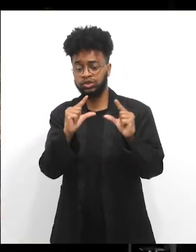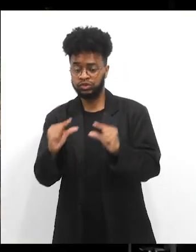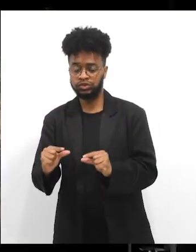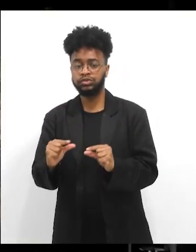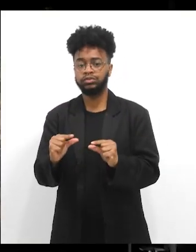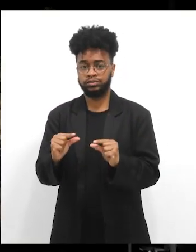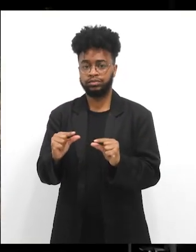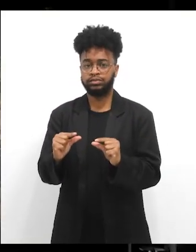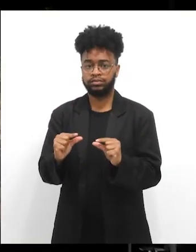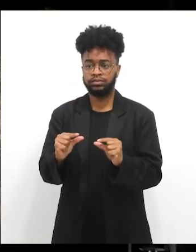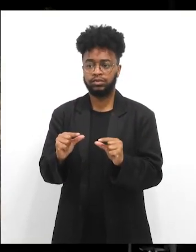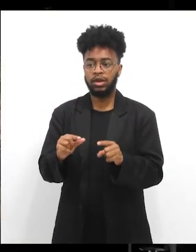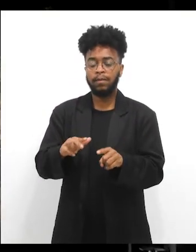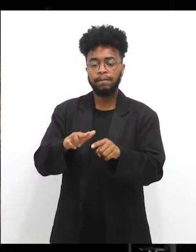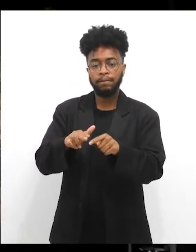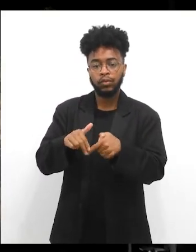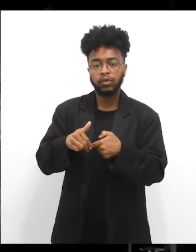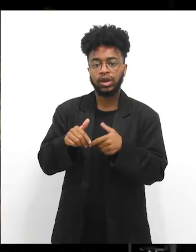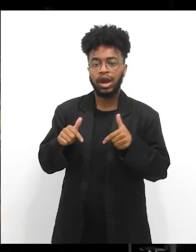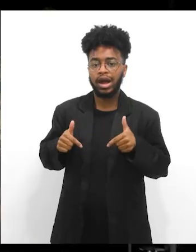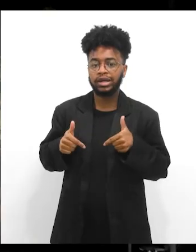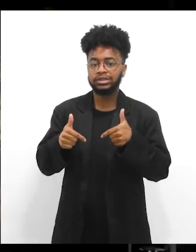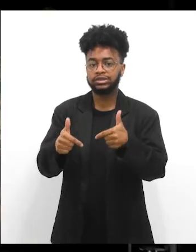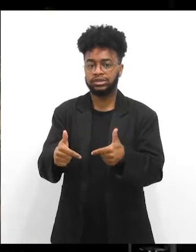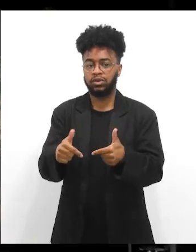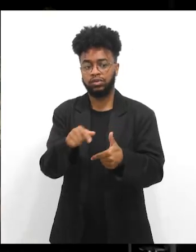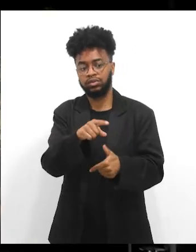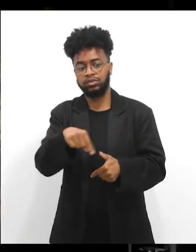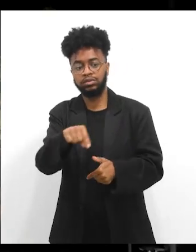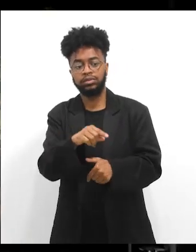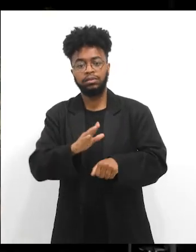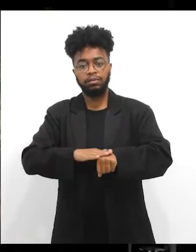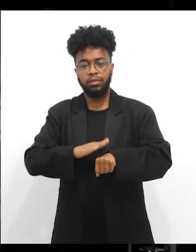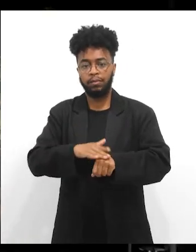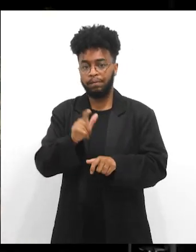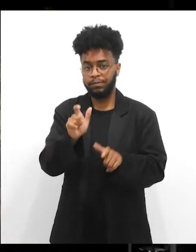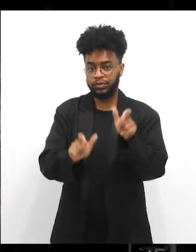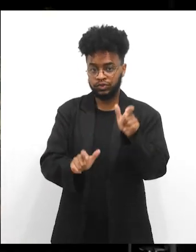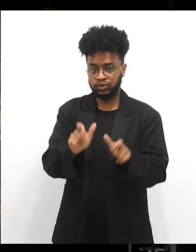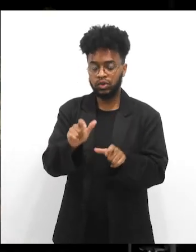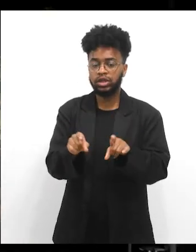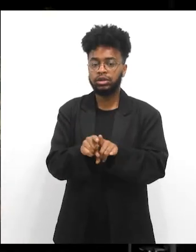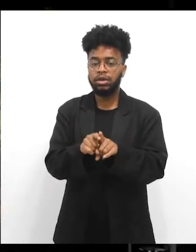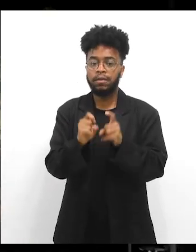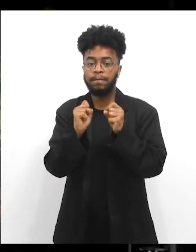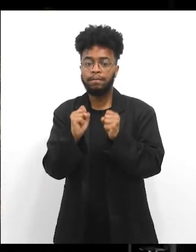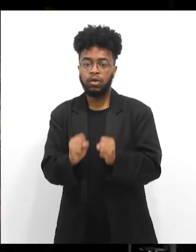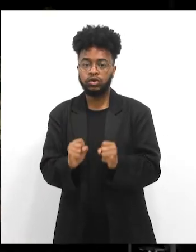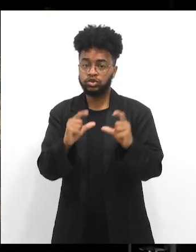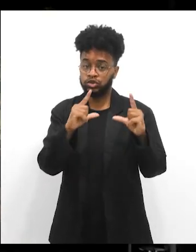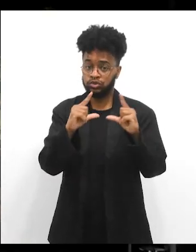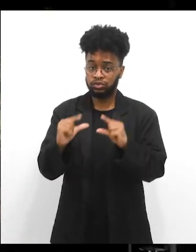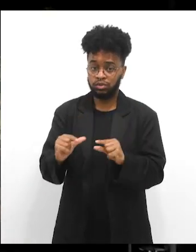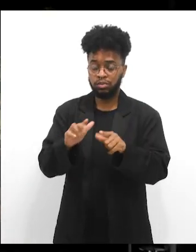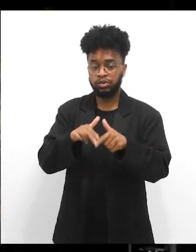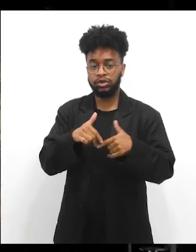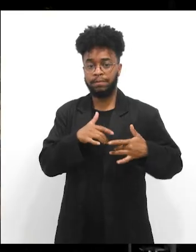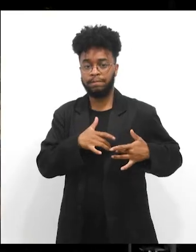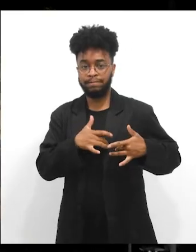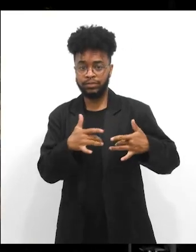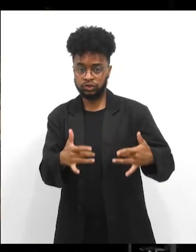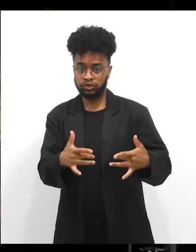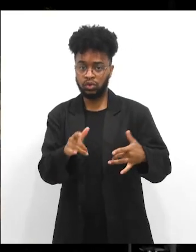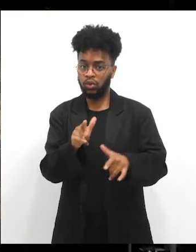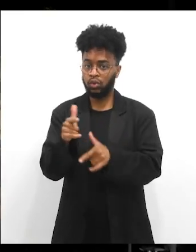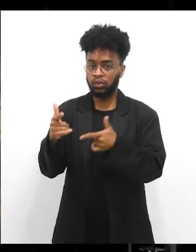ser amenizadas por conta da ação das próprias pessoas no bem. Ela também pode ser amenizada